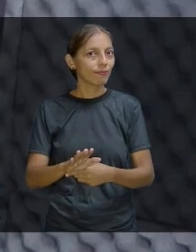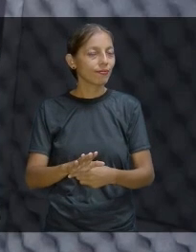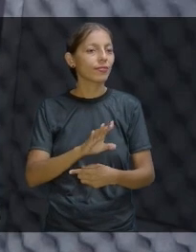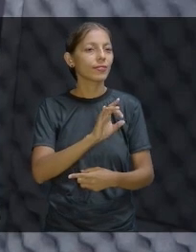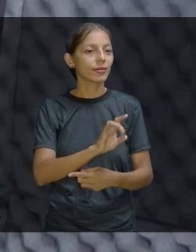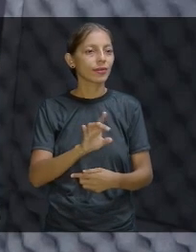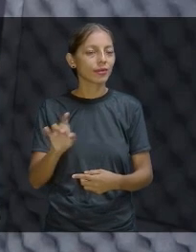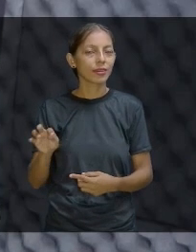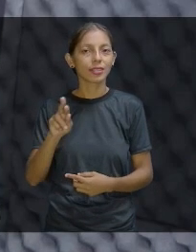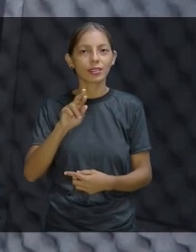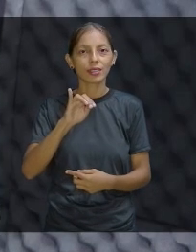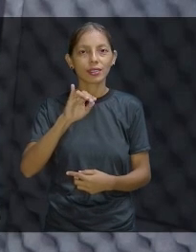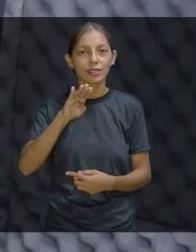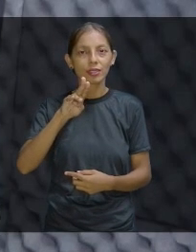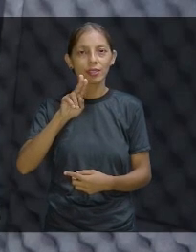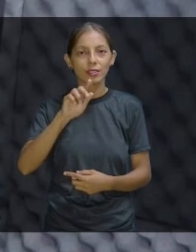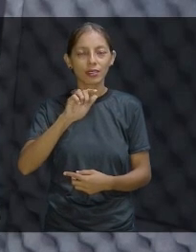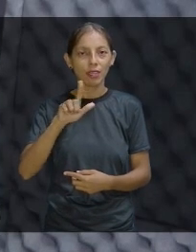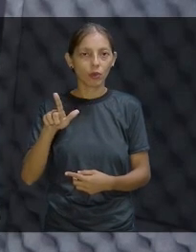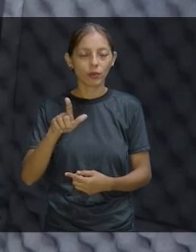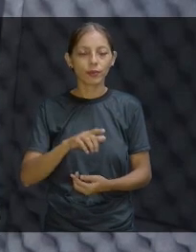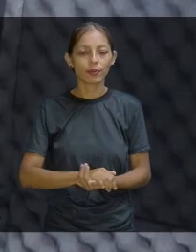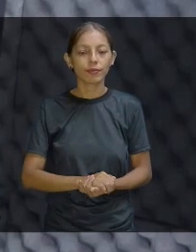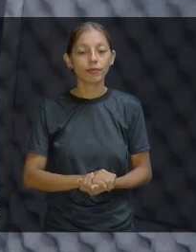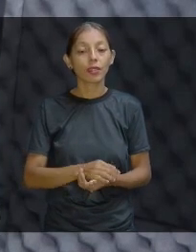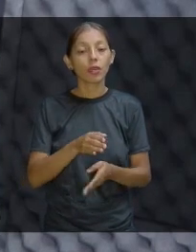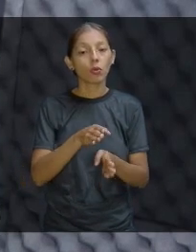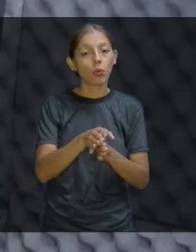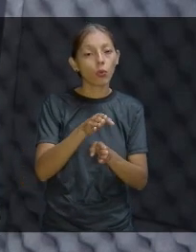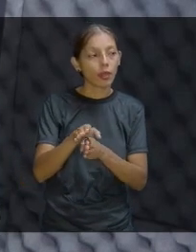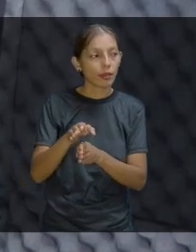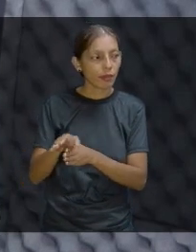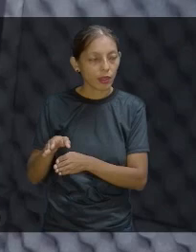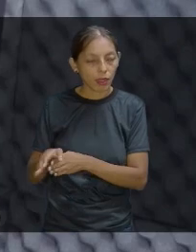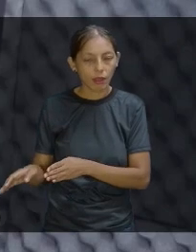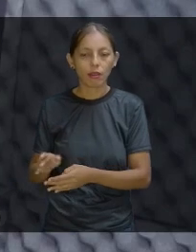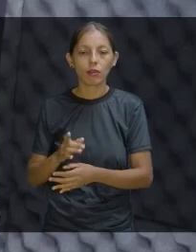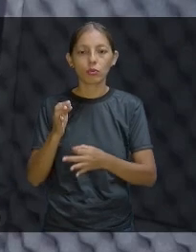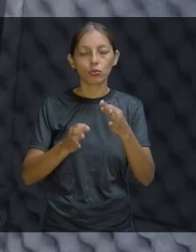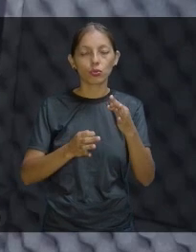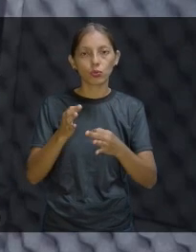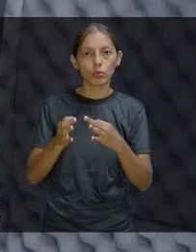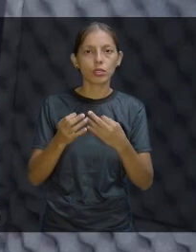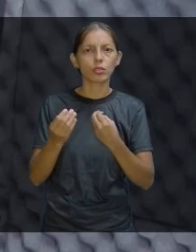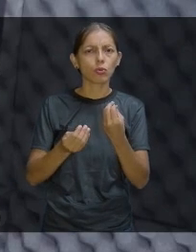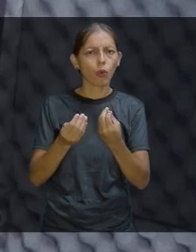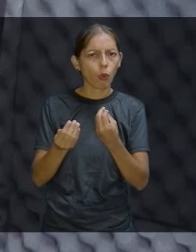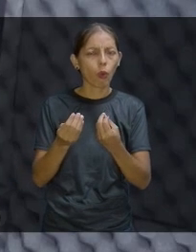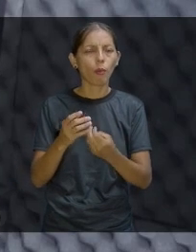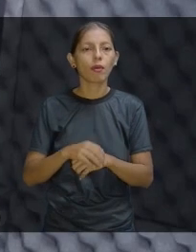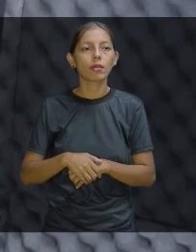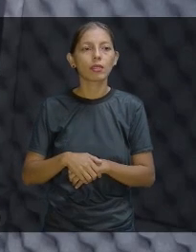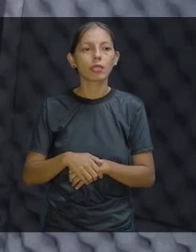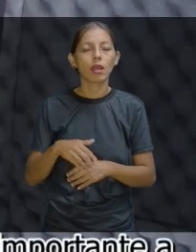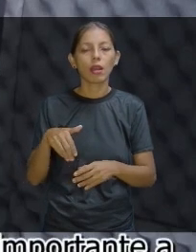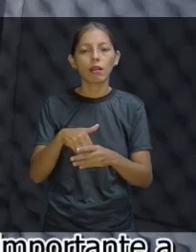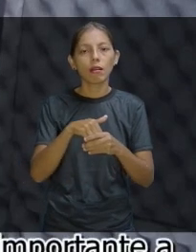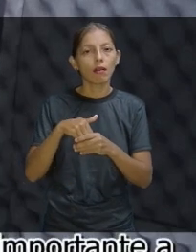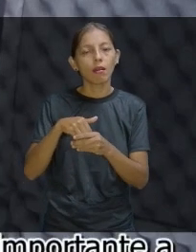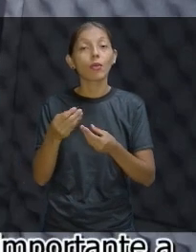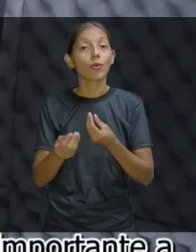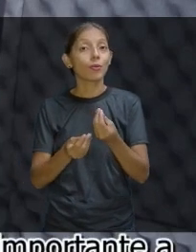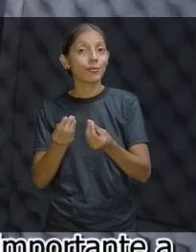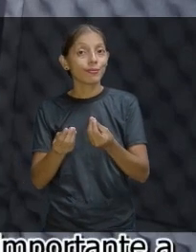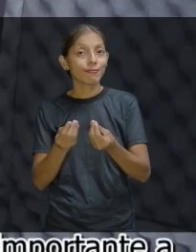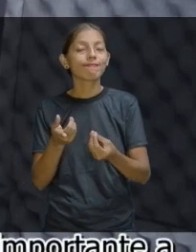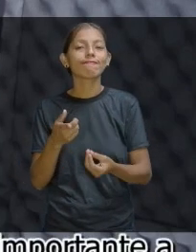a orientar também os seus juízes e o direcionamento das eleições. Né? Mas voltando